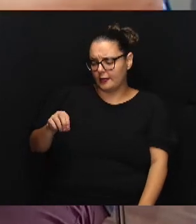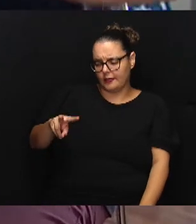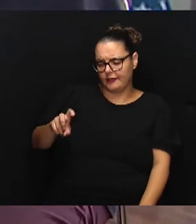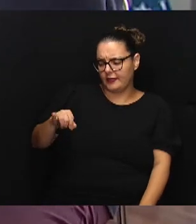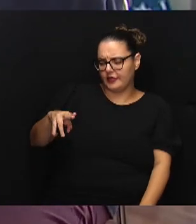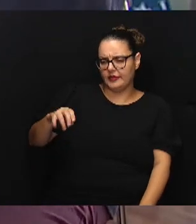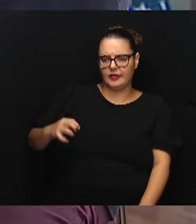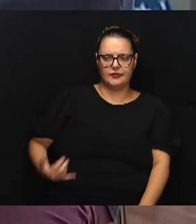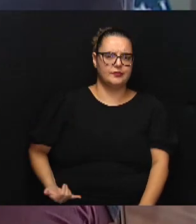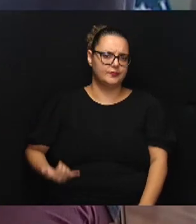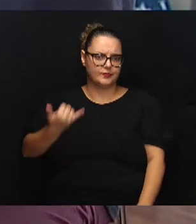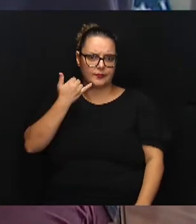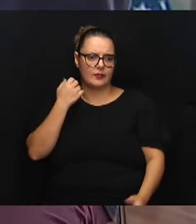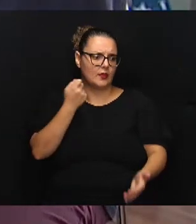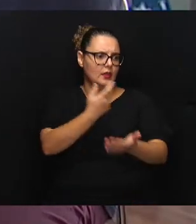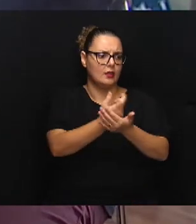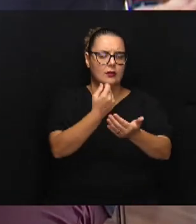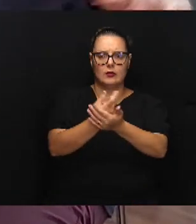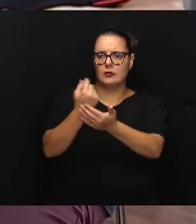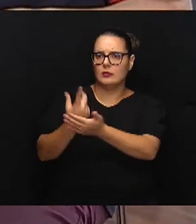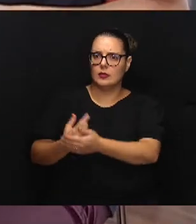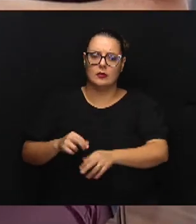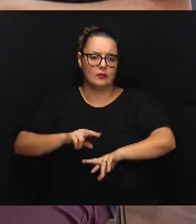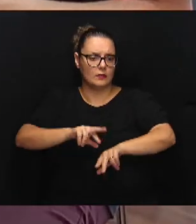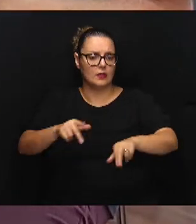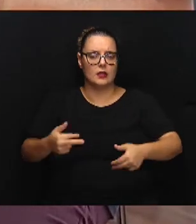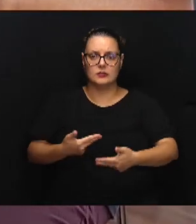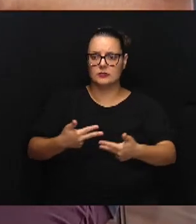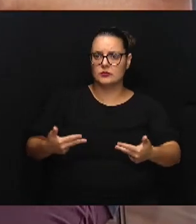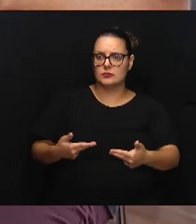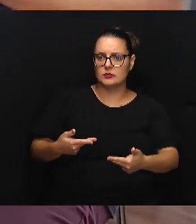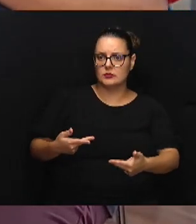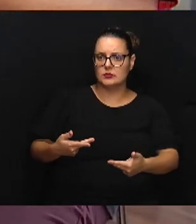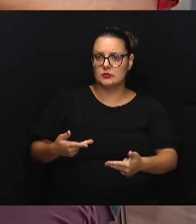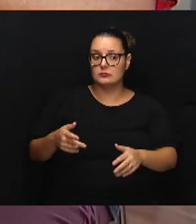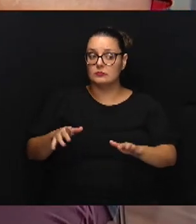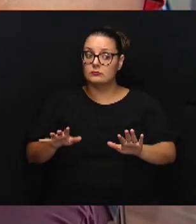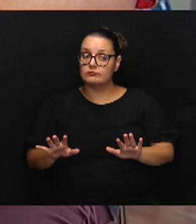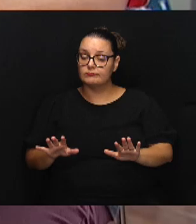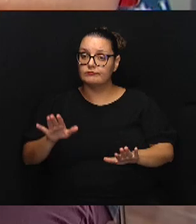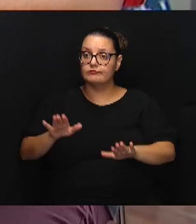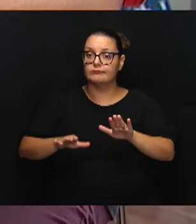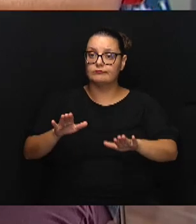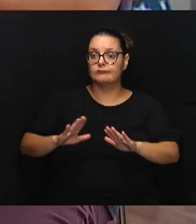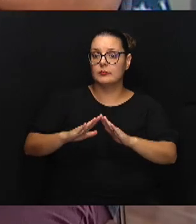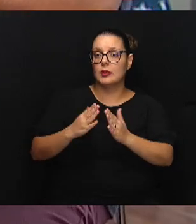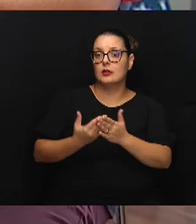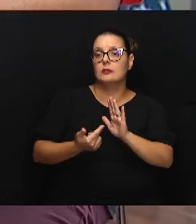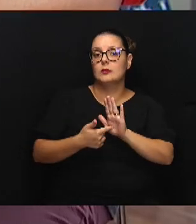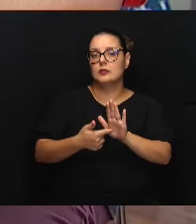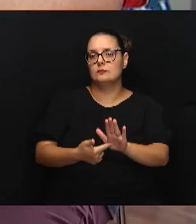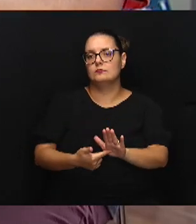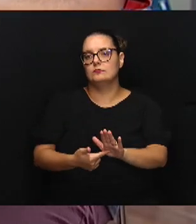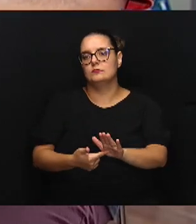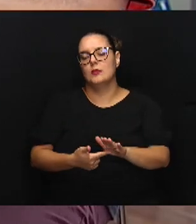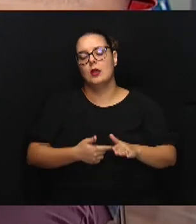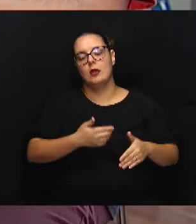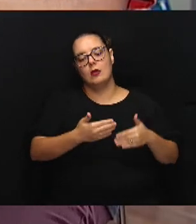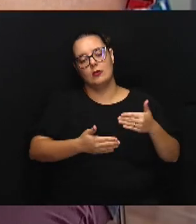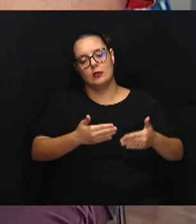pegar o celular, fazer compras, a gente consegue fazer uma série de questões. Mas às vezes a escola mostra, olha, um